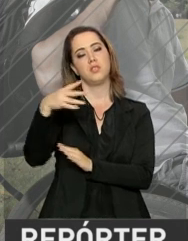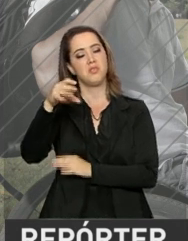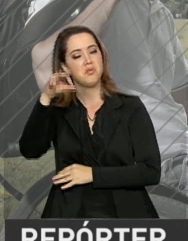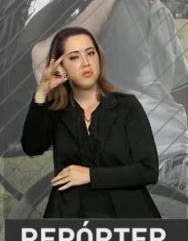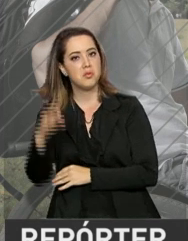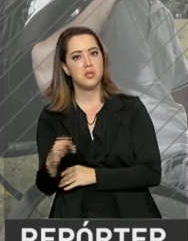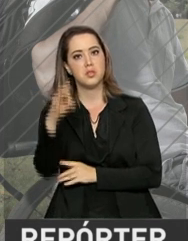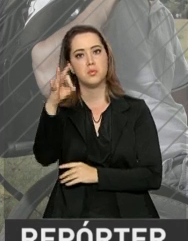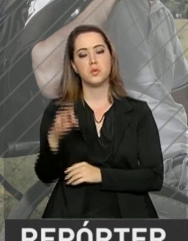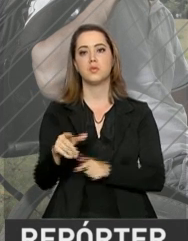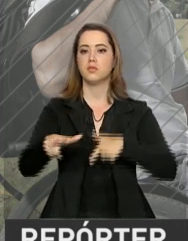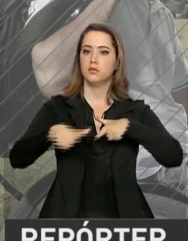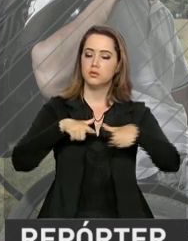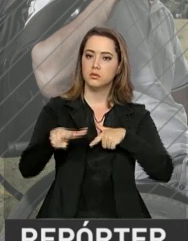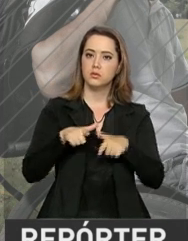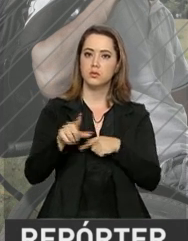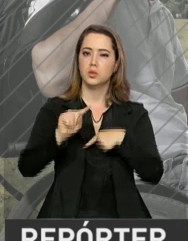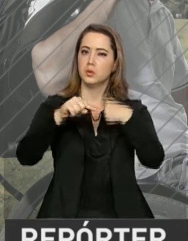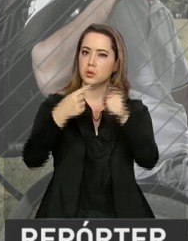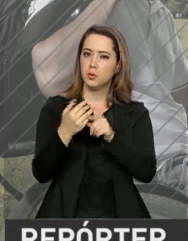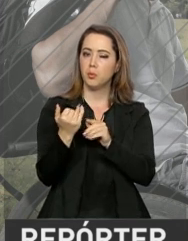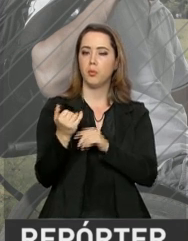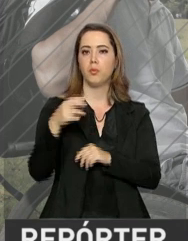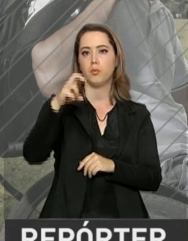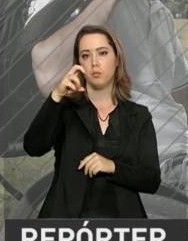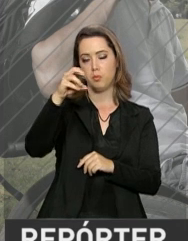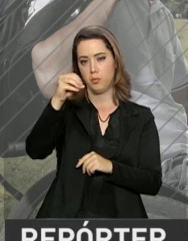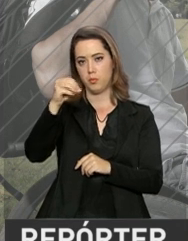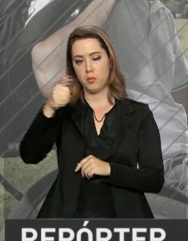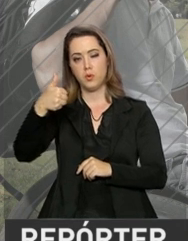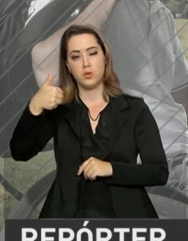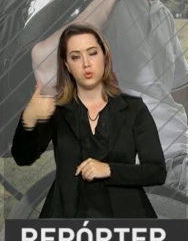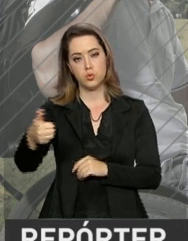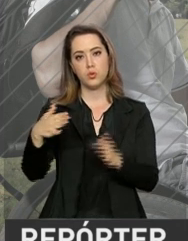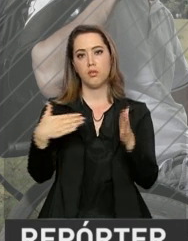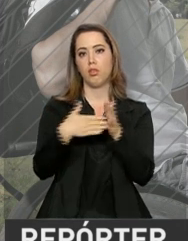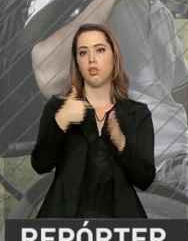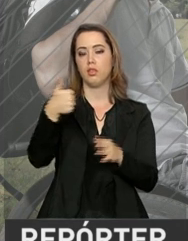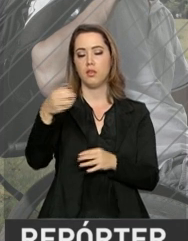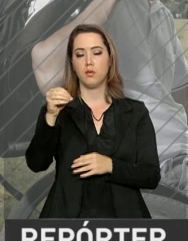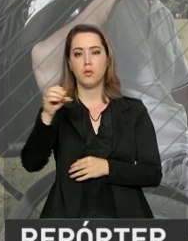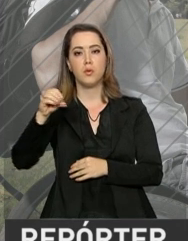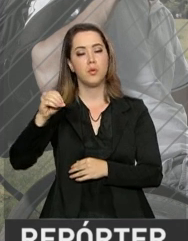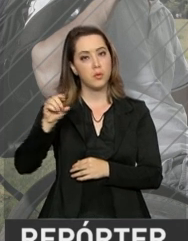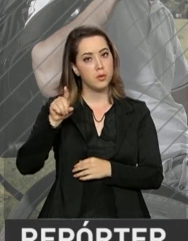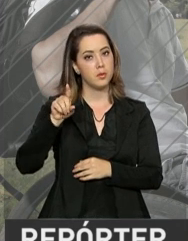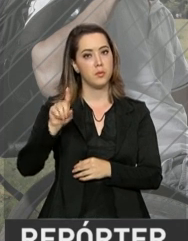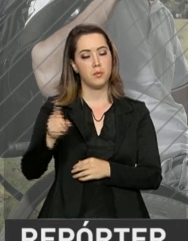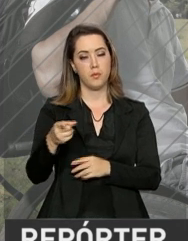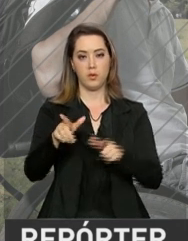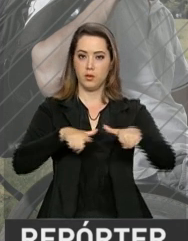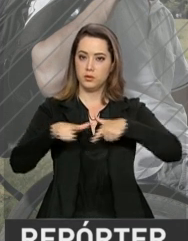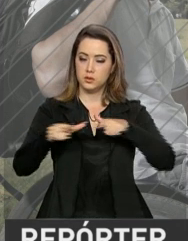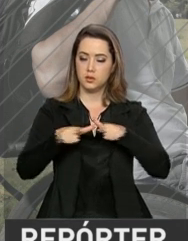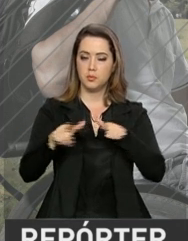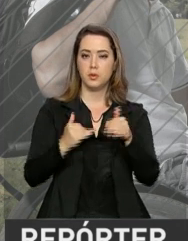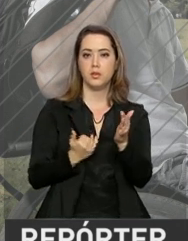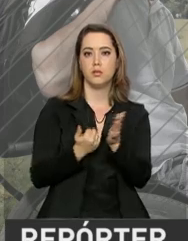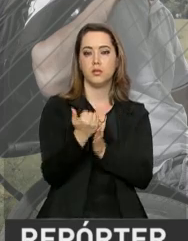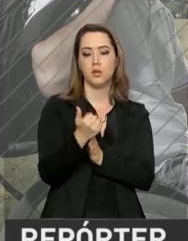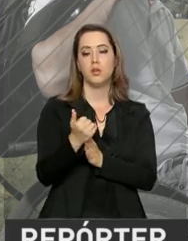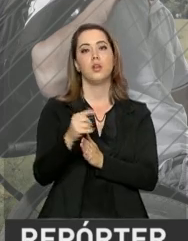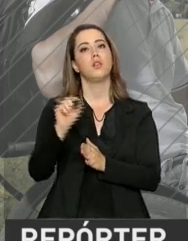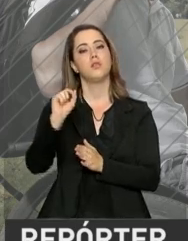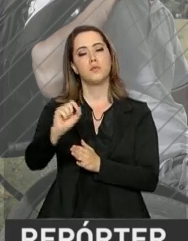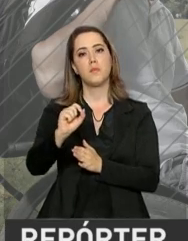devem ser pessoas com deficiência de 501 a 1000 empregados 4% a partir de 1001 funcionários a